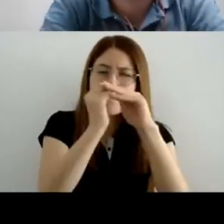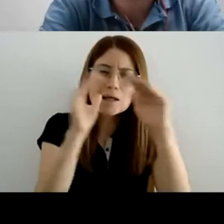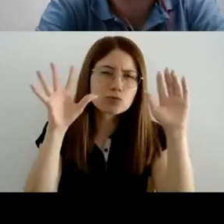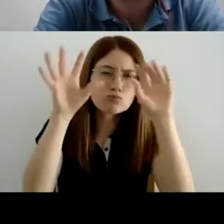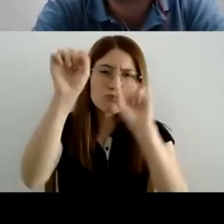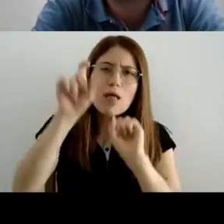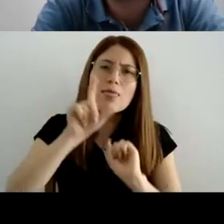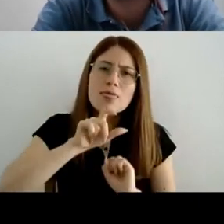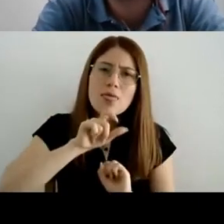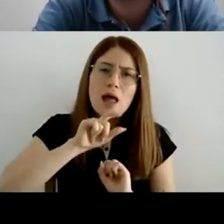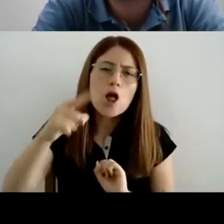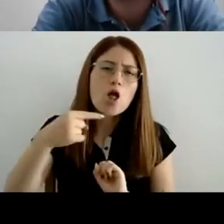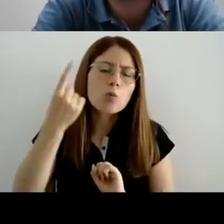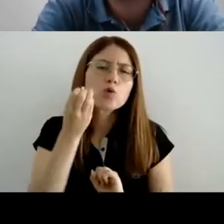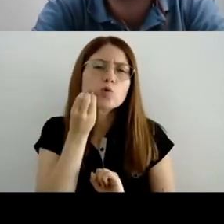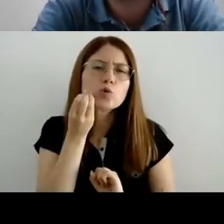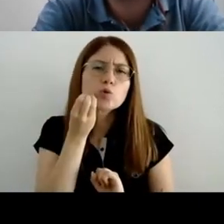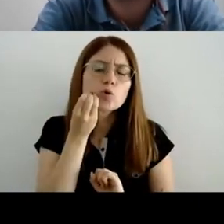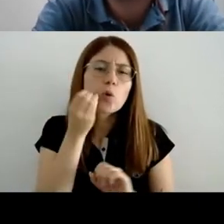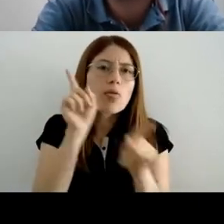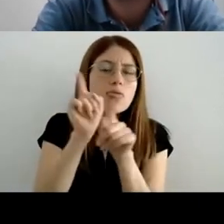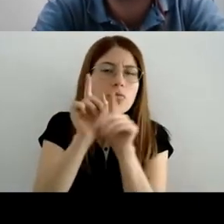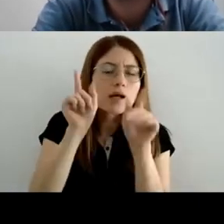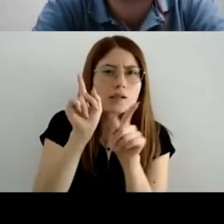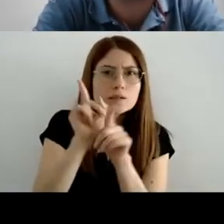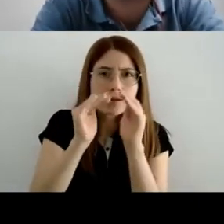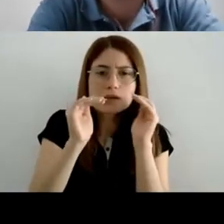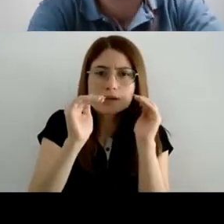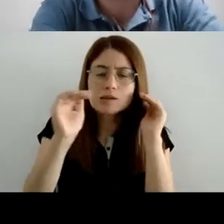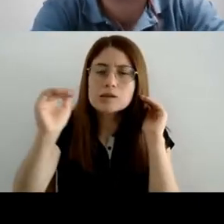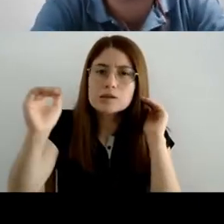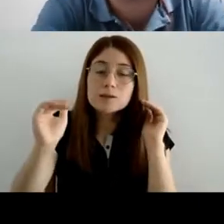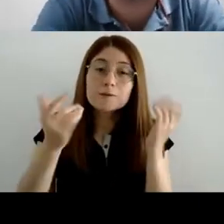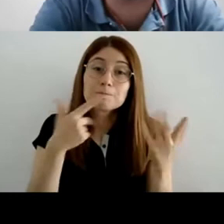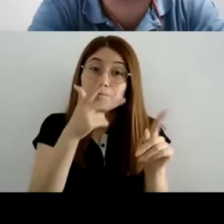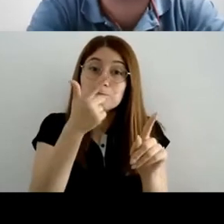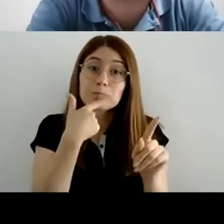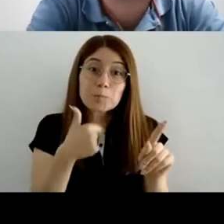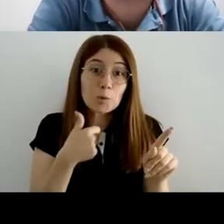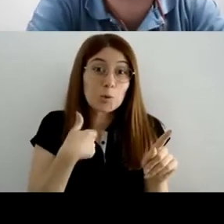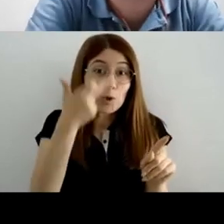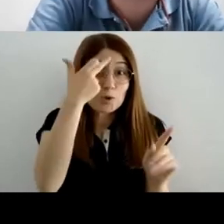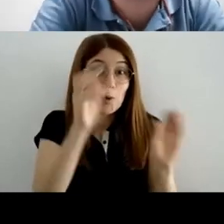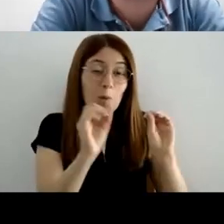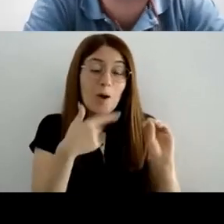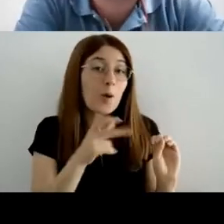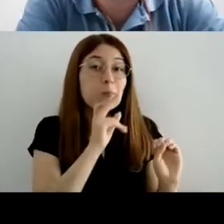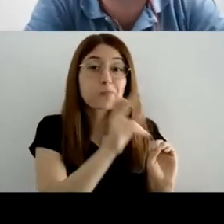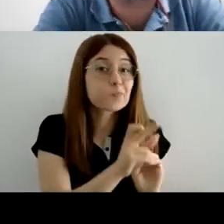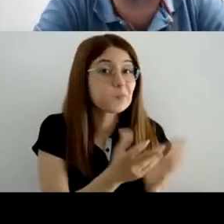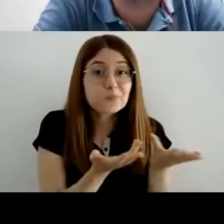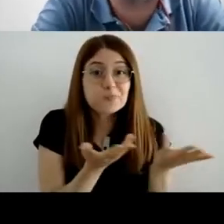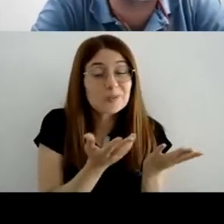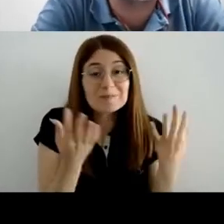nós nos mantemos. Claramente, não tive sorte na pergunta, mas pronto, não tenho resposta para isso, confesso.